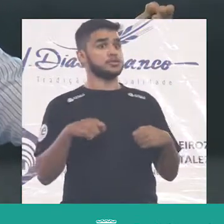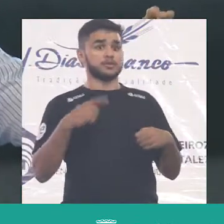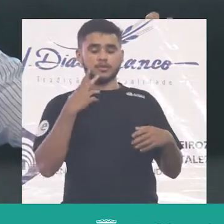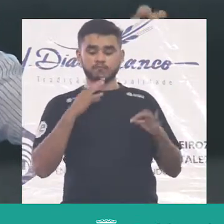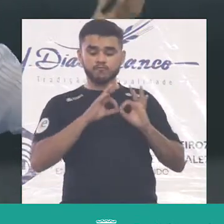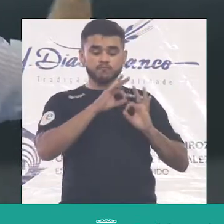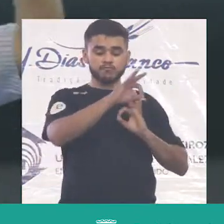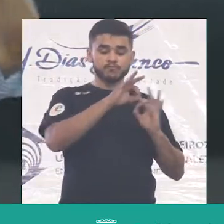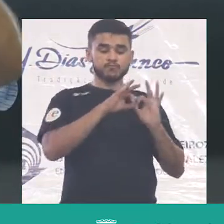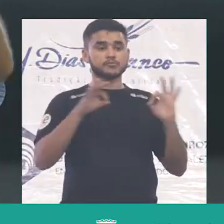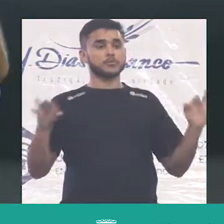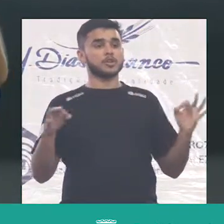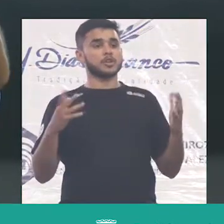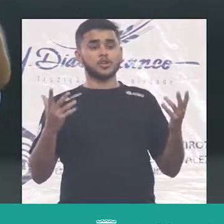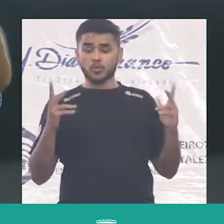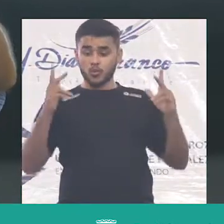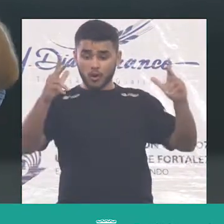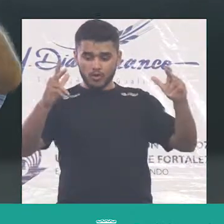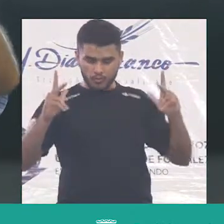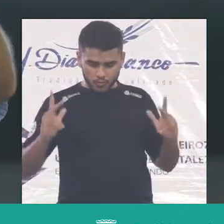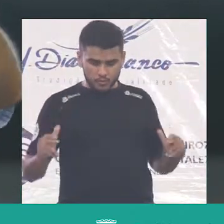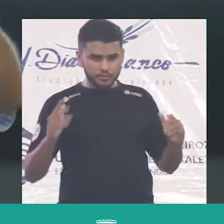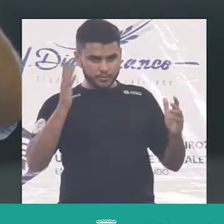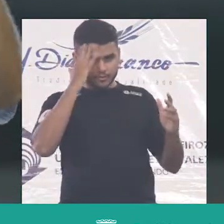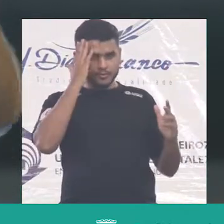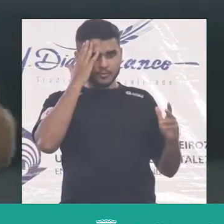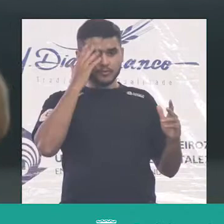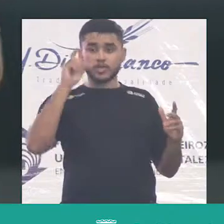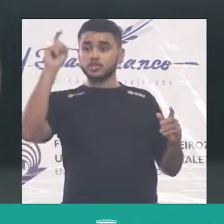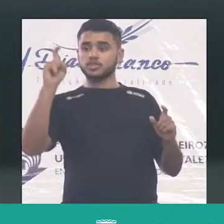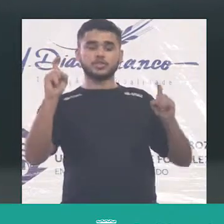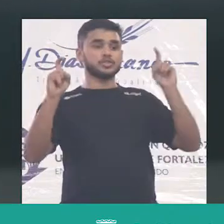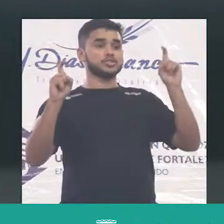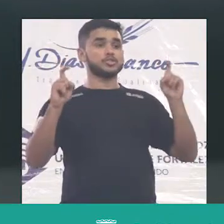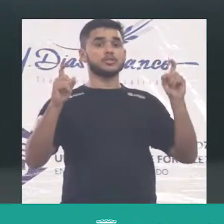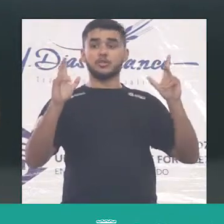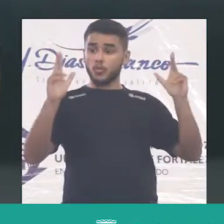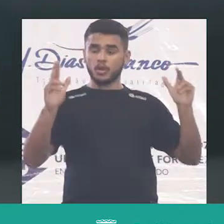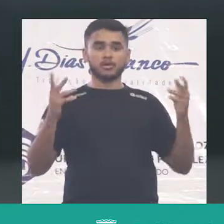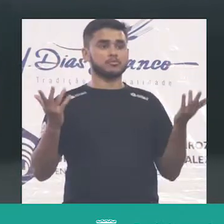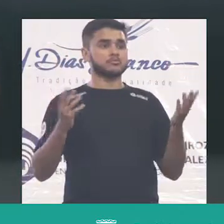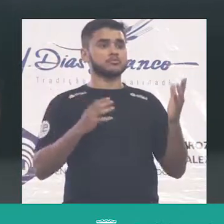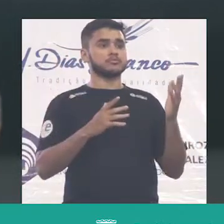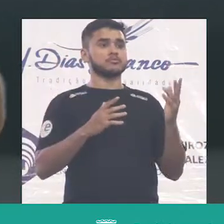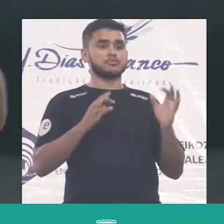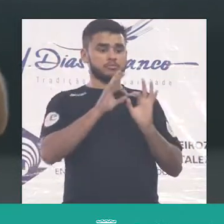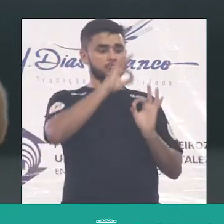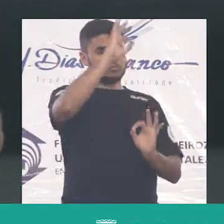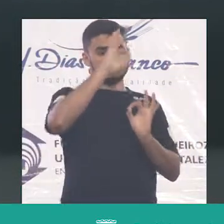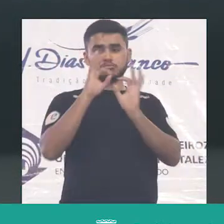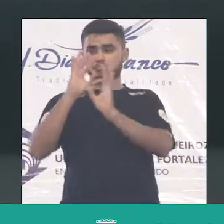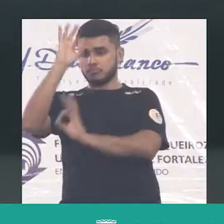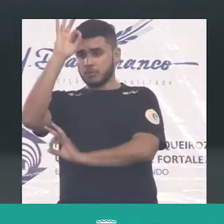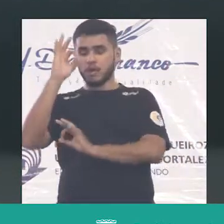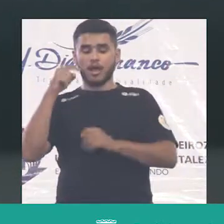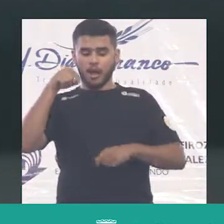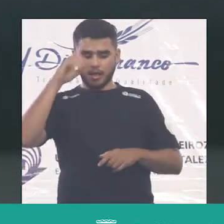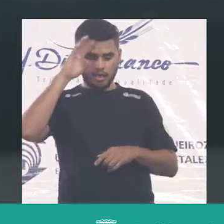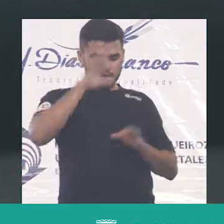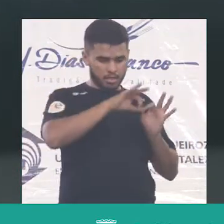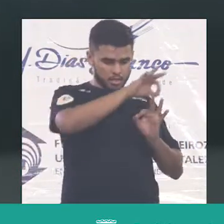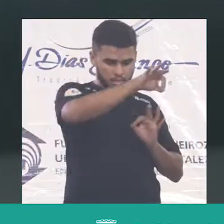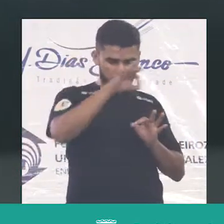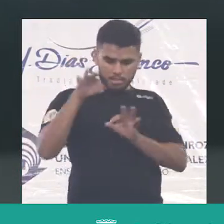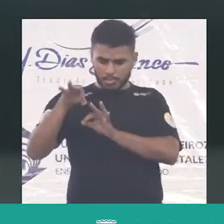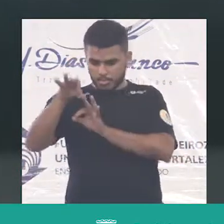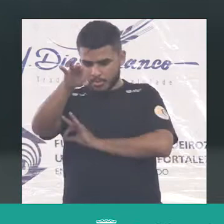X que você tira do outro lado e dobra também. Se o X é o mesmo, a altura vai ser quanto? O mesmo X. À frente